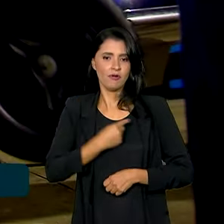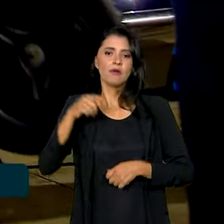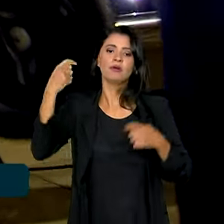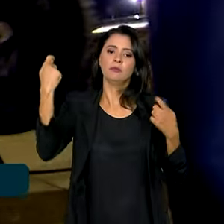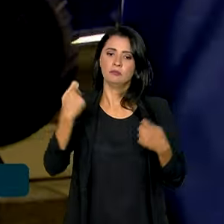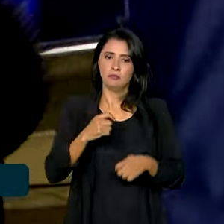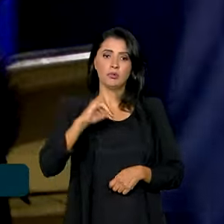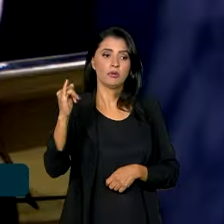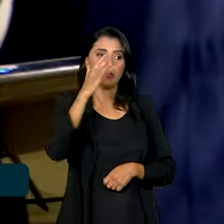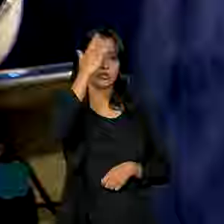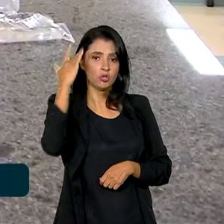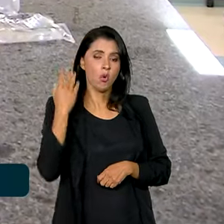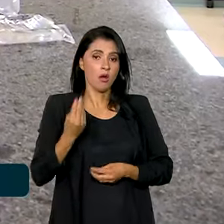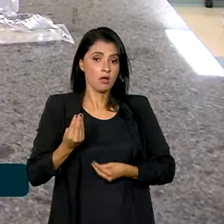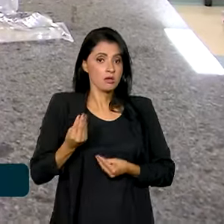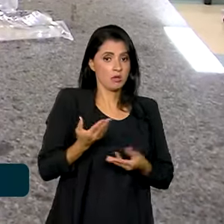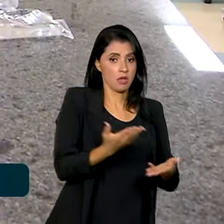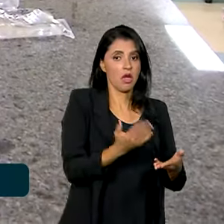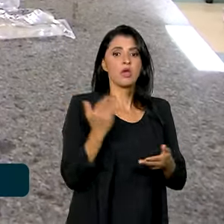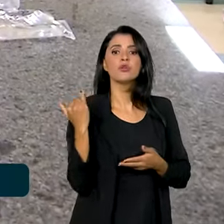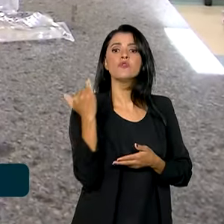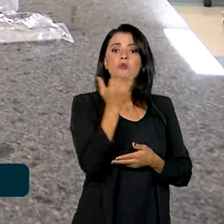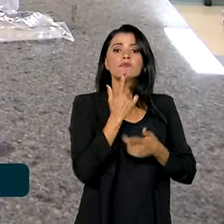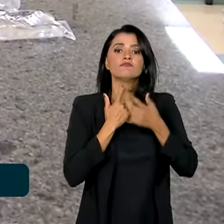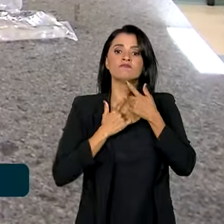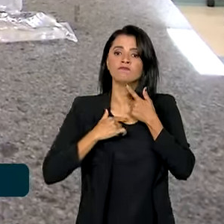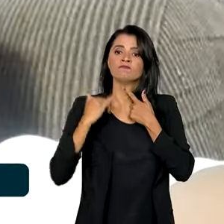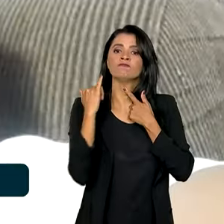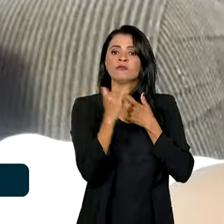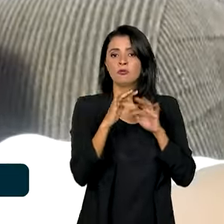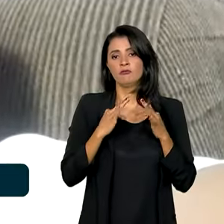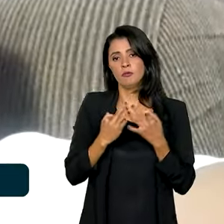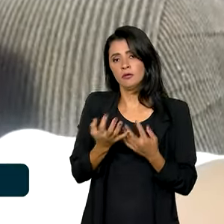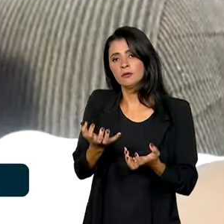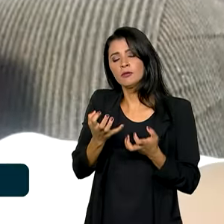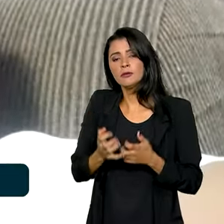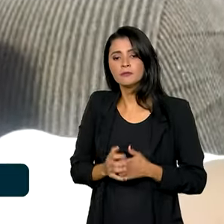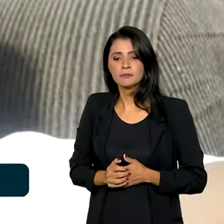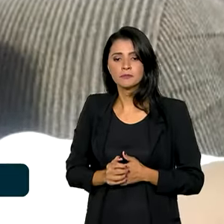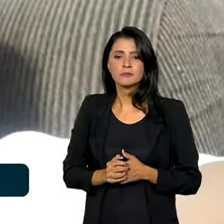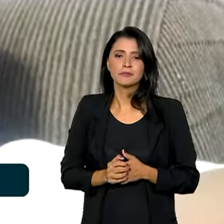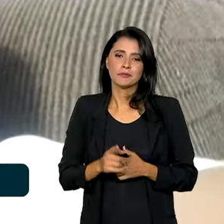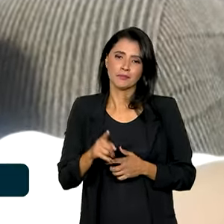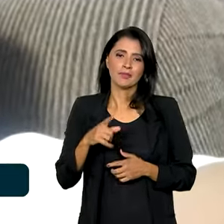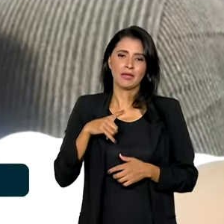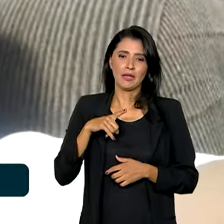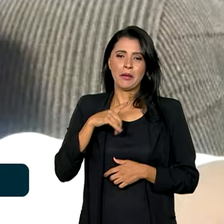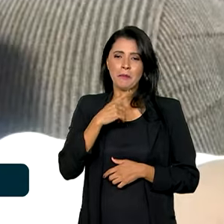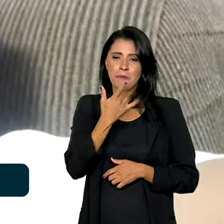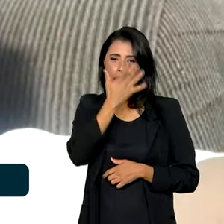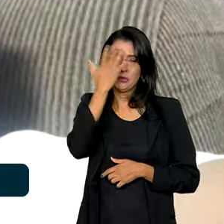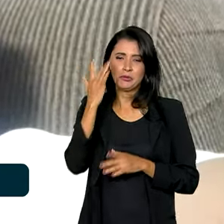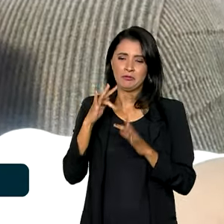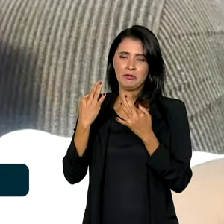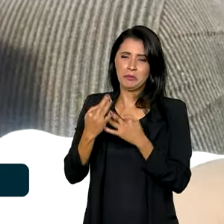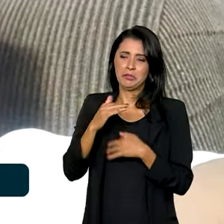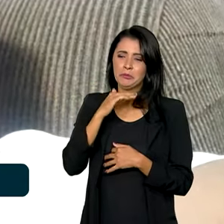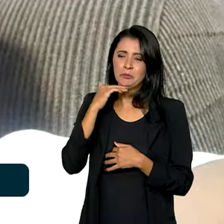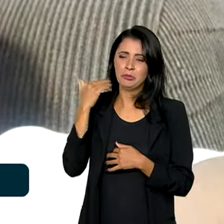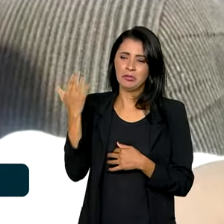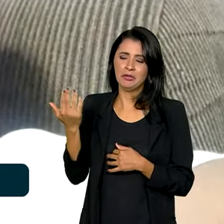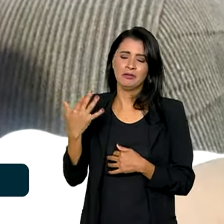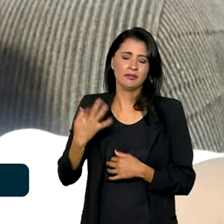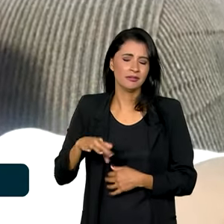que quer ser doadora informe esse desejo à família. A dor de perder um familiar